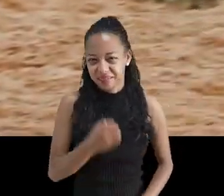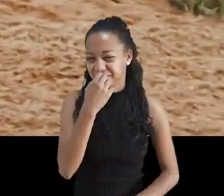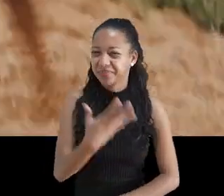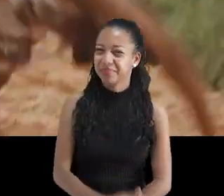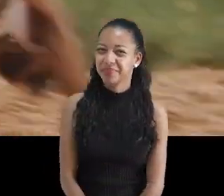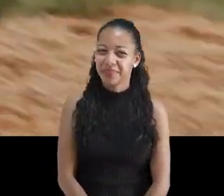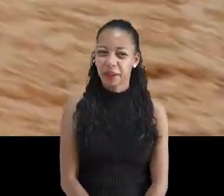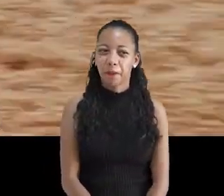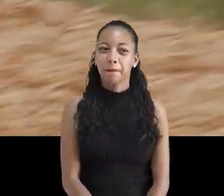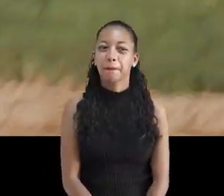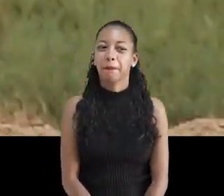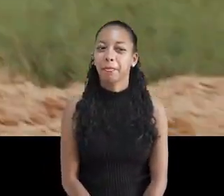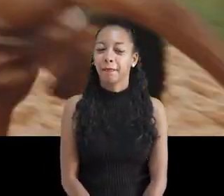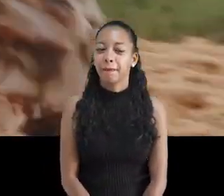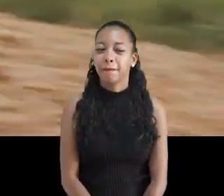salto